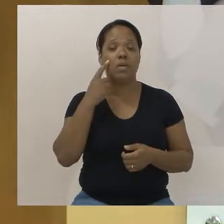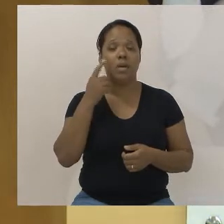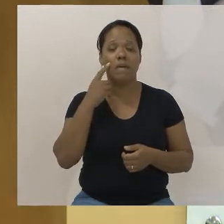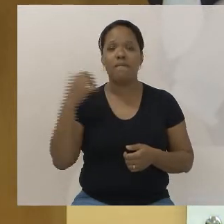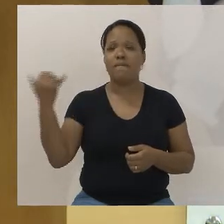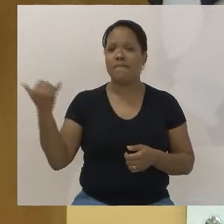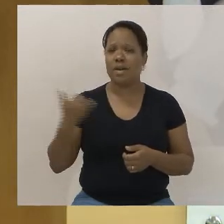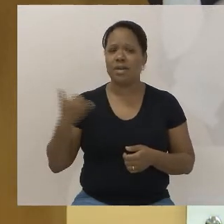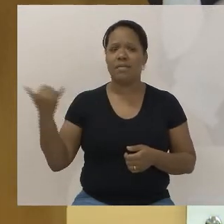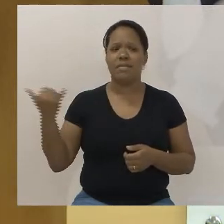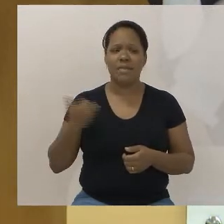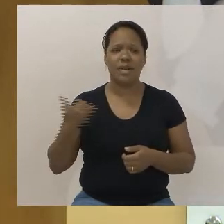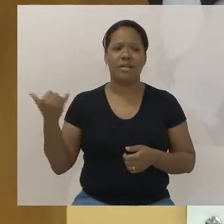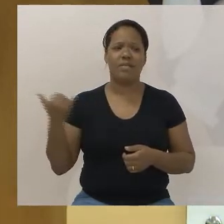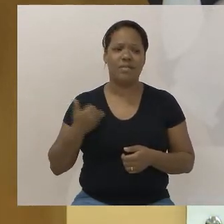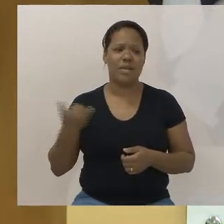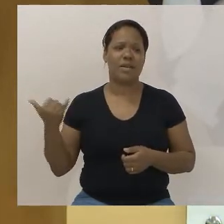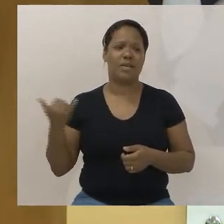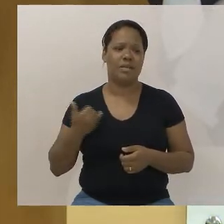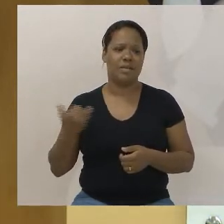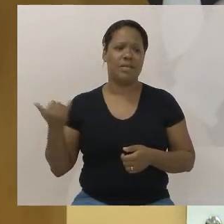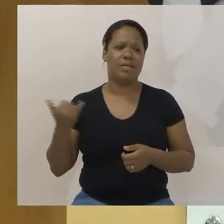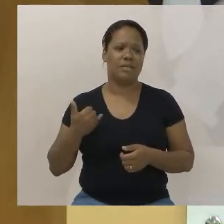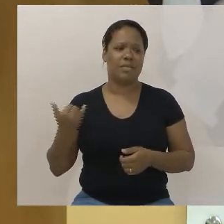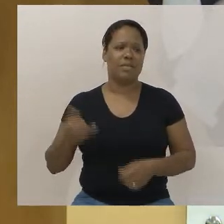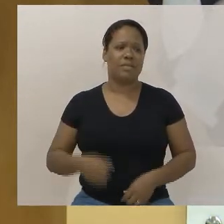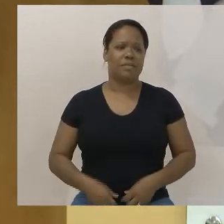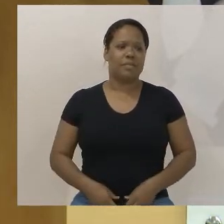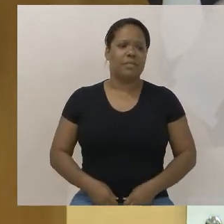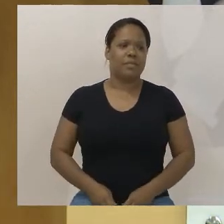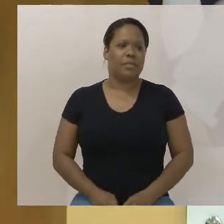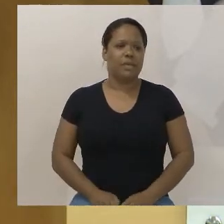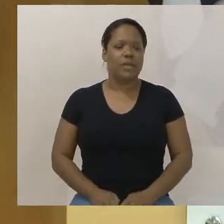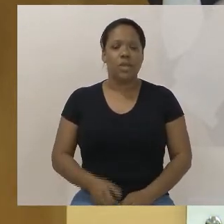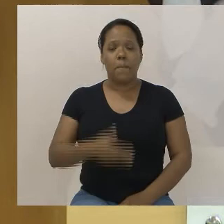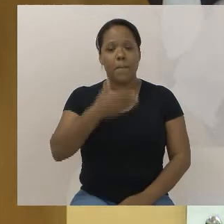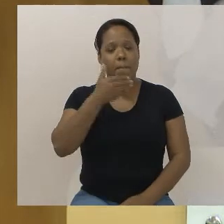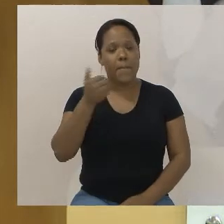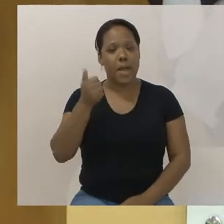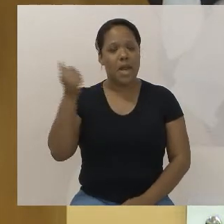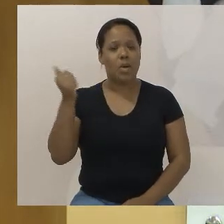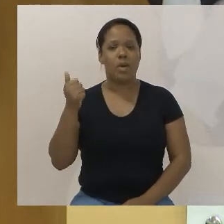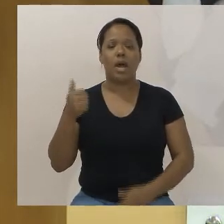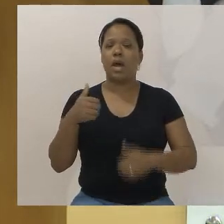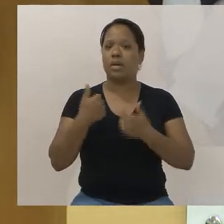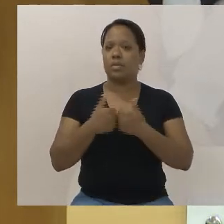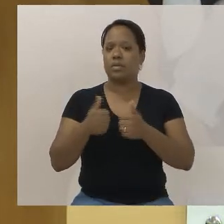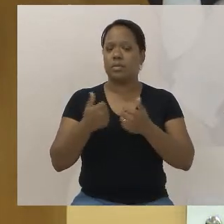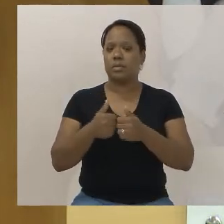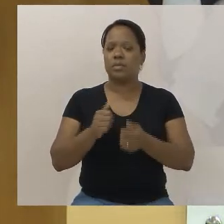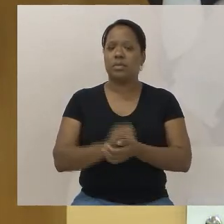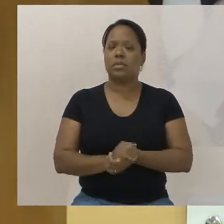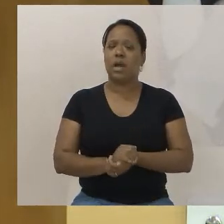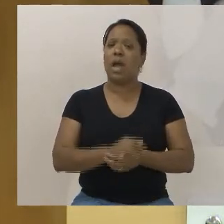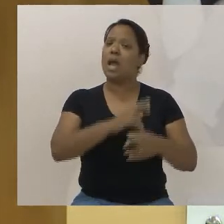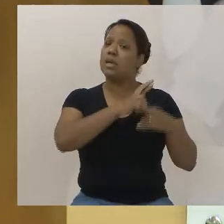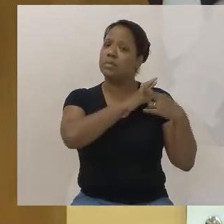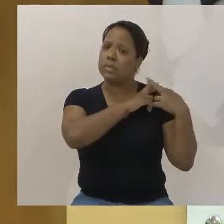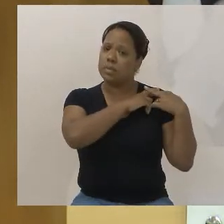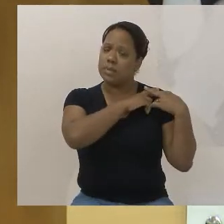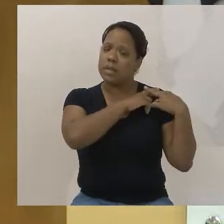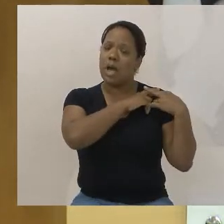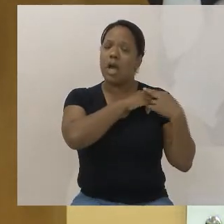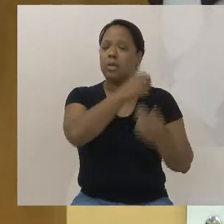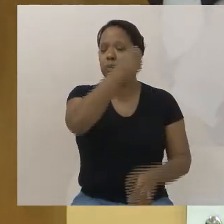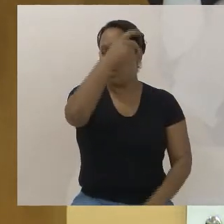cobranças e cobranças de melhoramento do transporte que é uma prerrogativa do prefeito que é uma